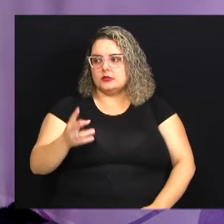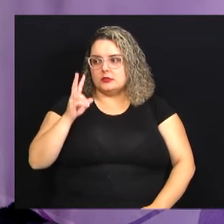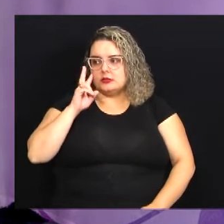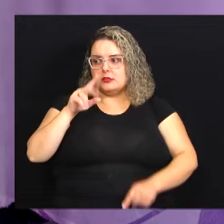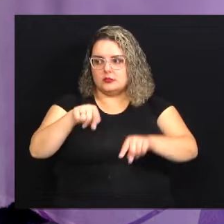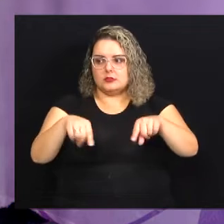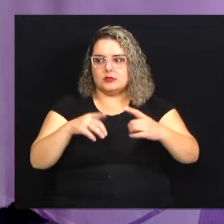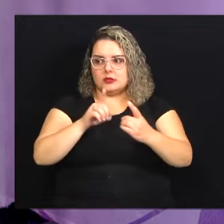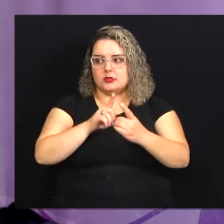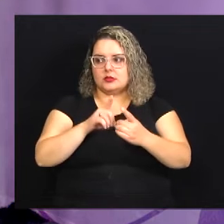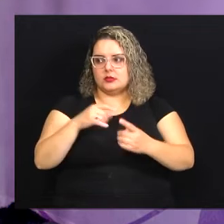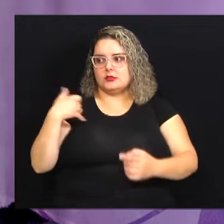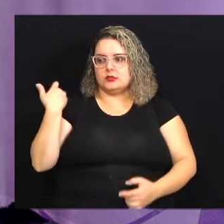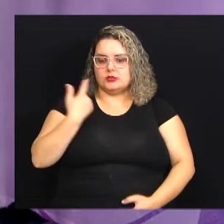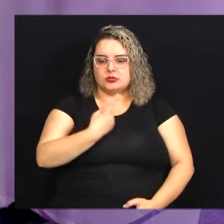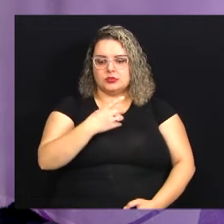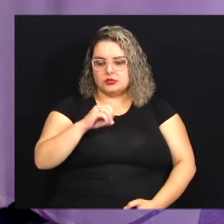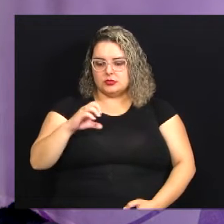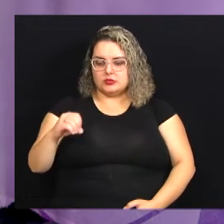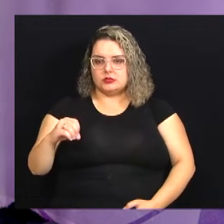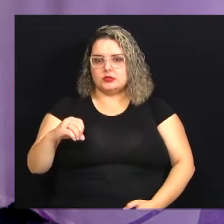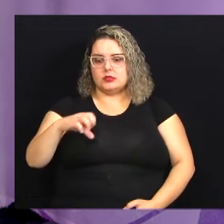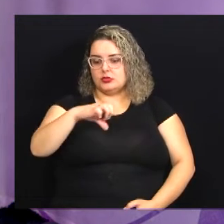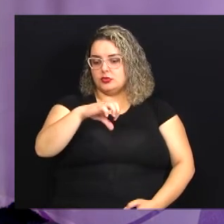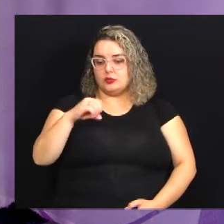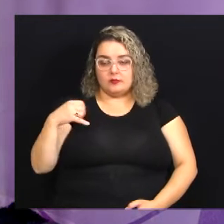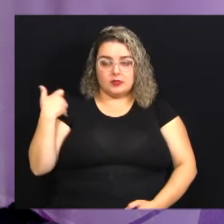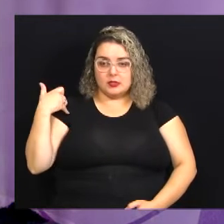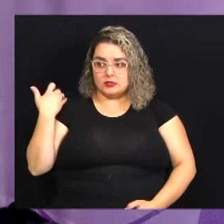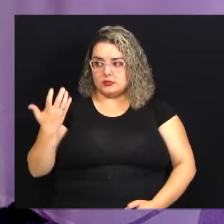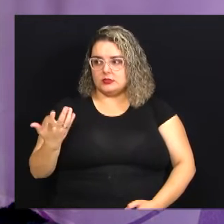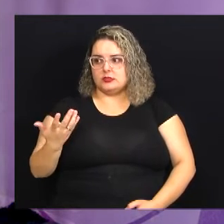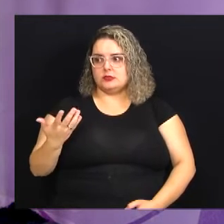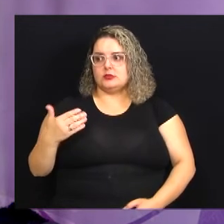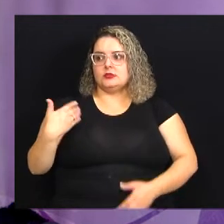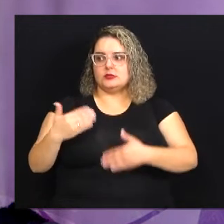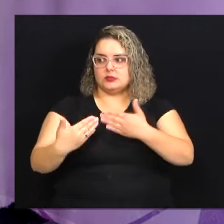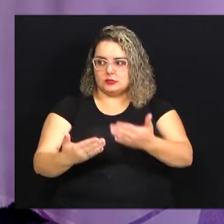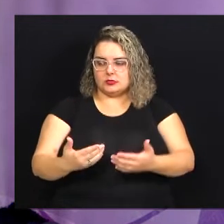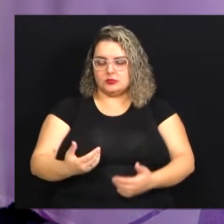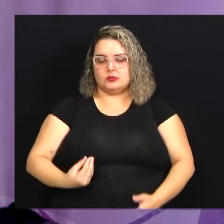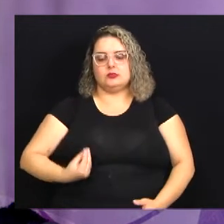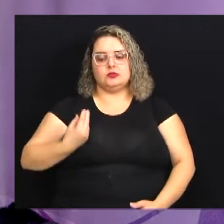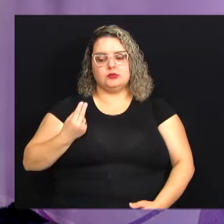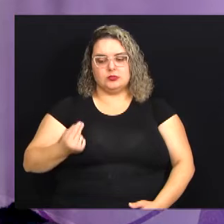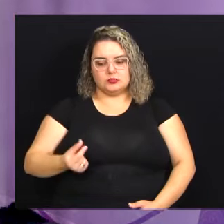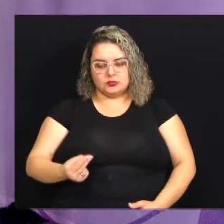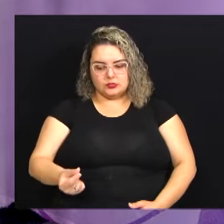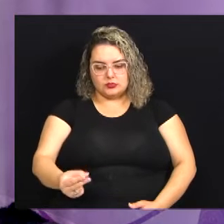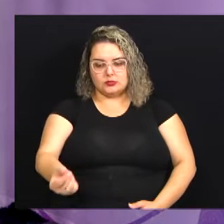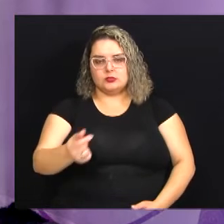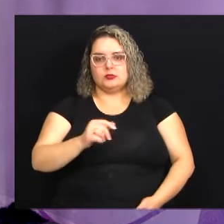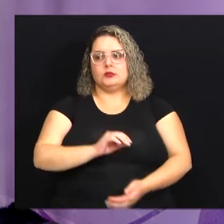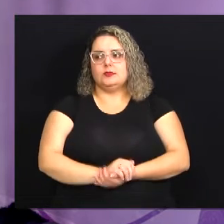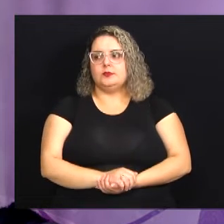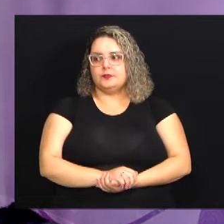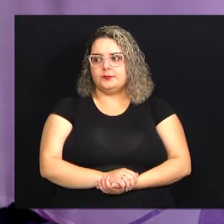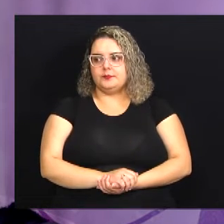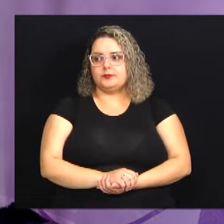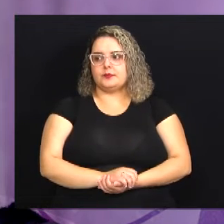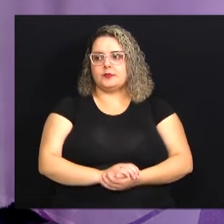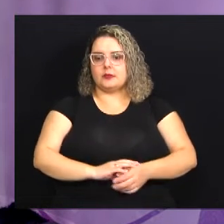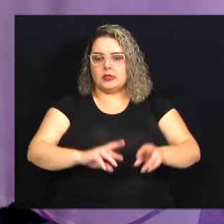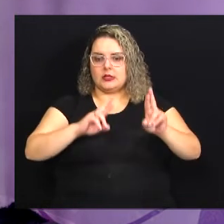no consultório pessoas de 100 anos, pessoas de 90 anos. Então, por conta do aumento